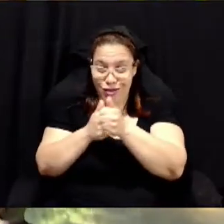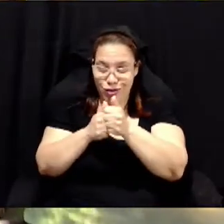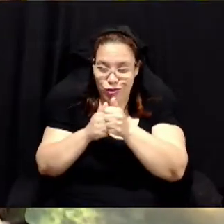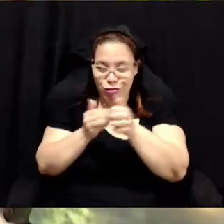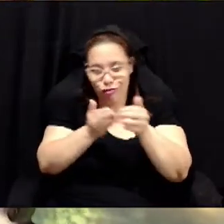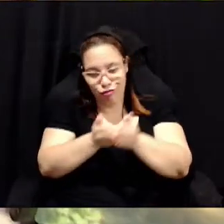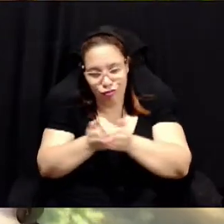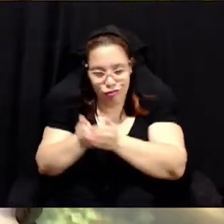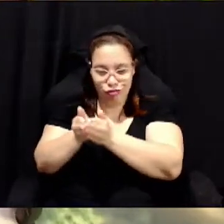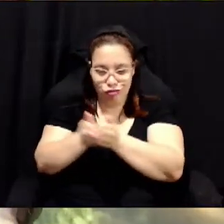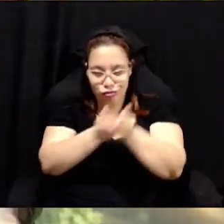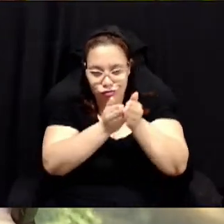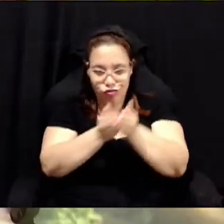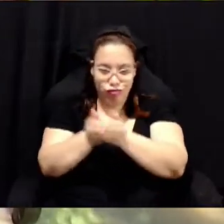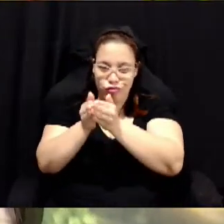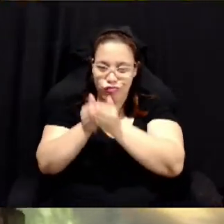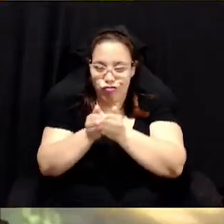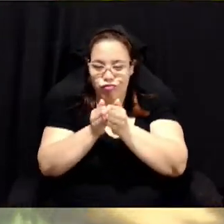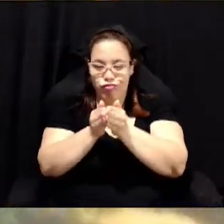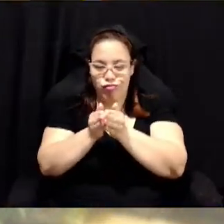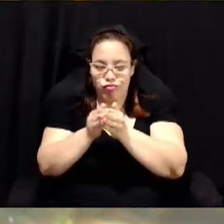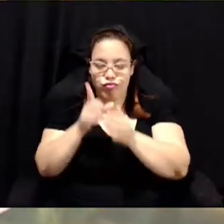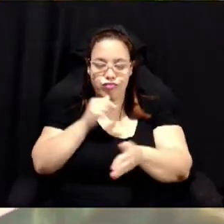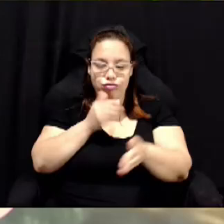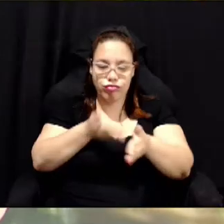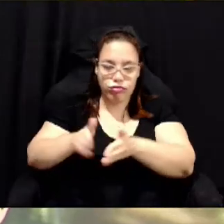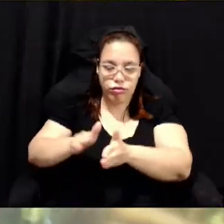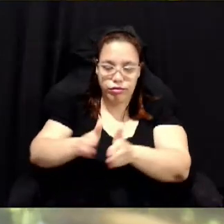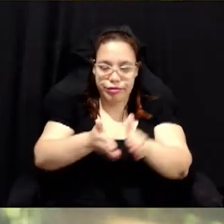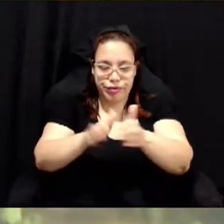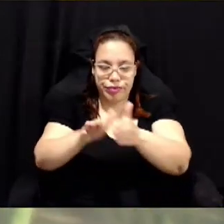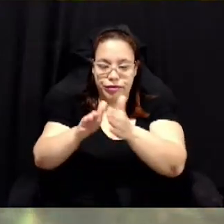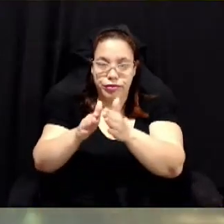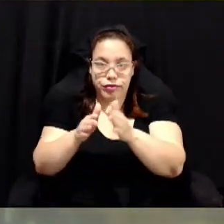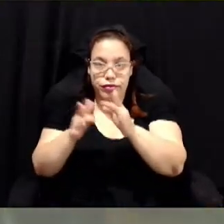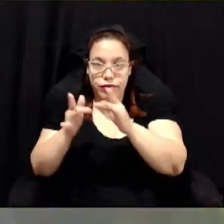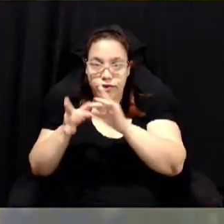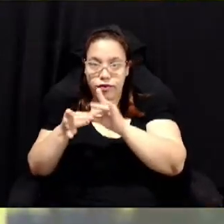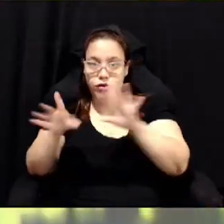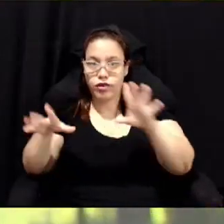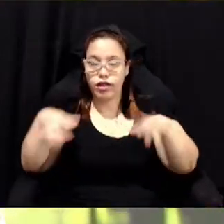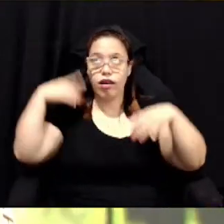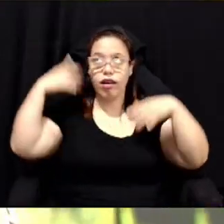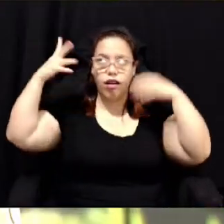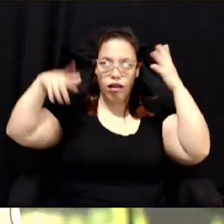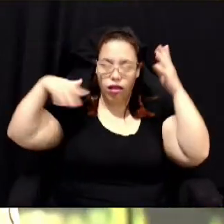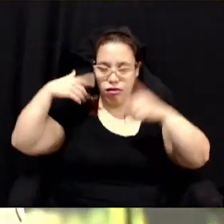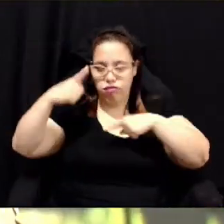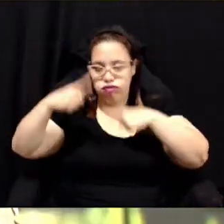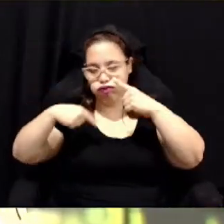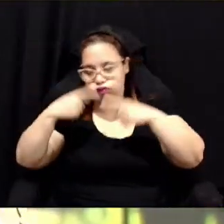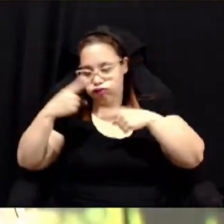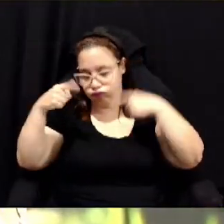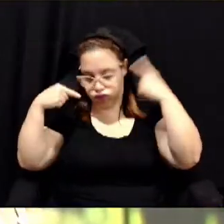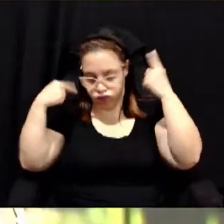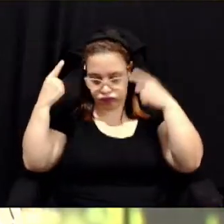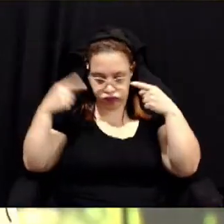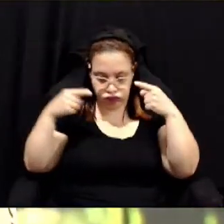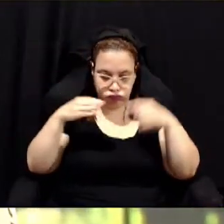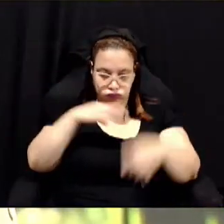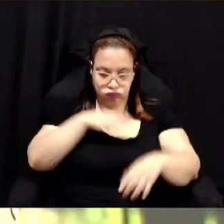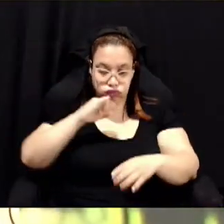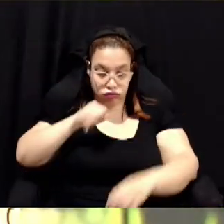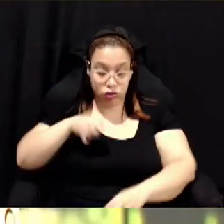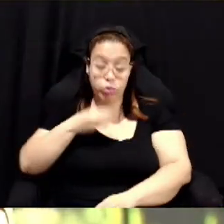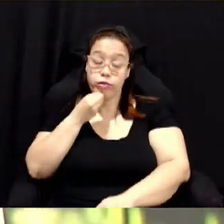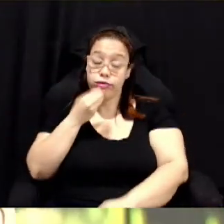explorar também ao máximo que eu pudesse, me desconectar daquela loucura, daquele caos que é o dia a dia na cidade, e tive a oportunidade,